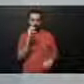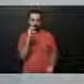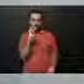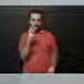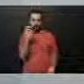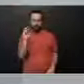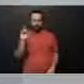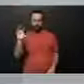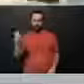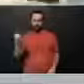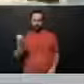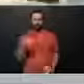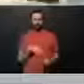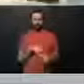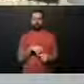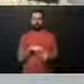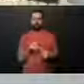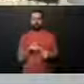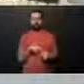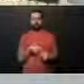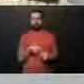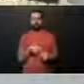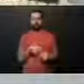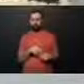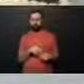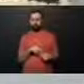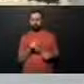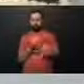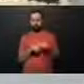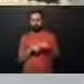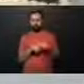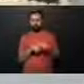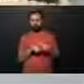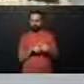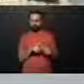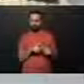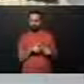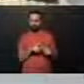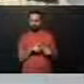300, 100, 200, 300, mais